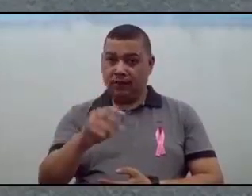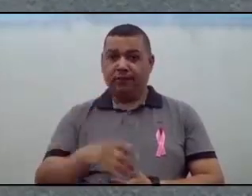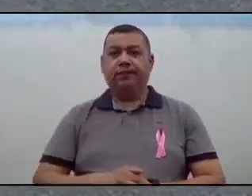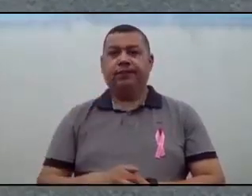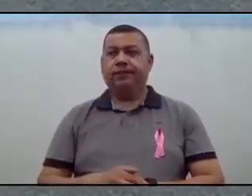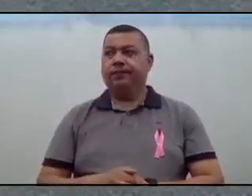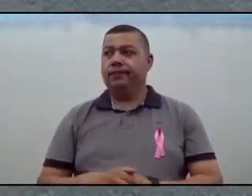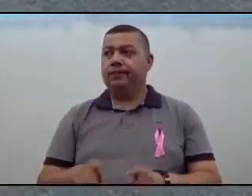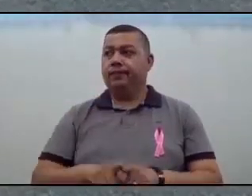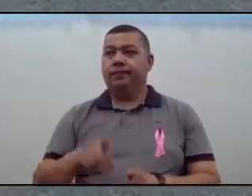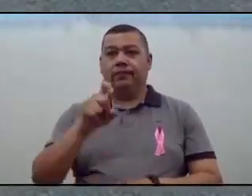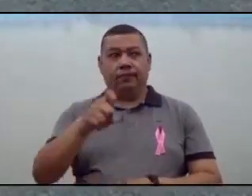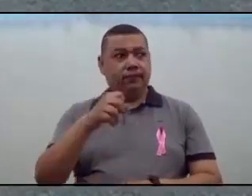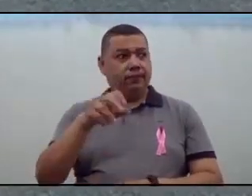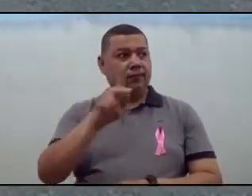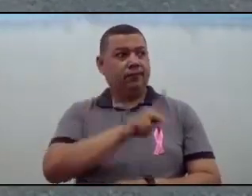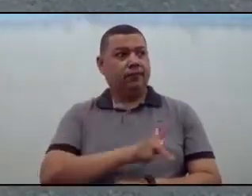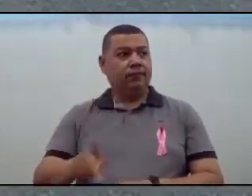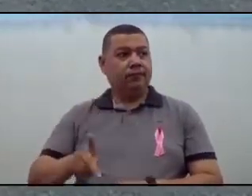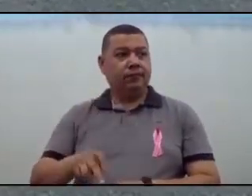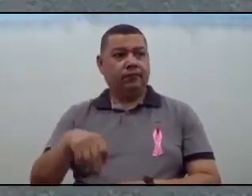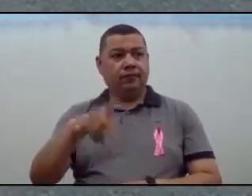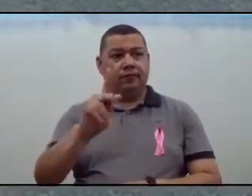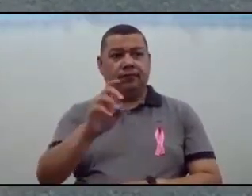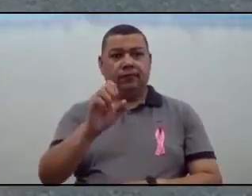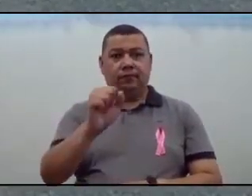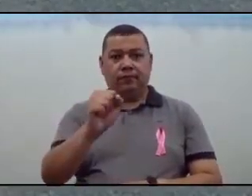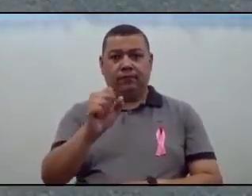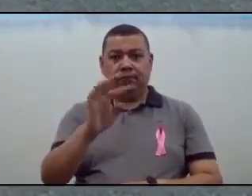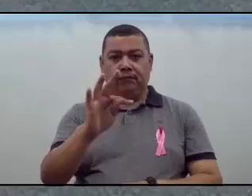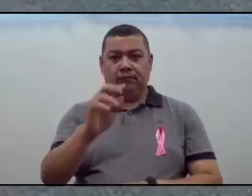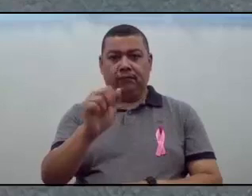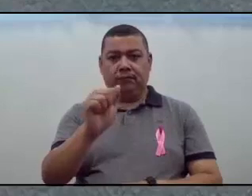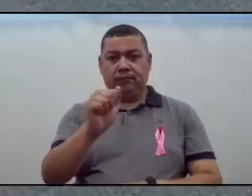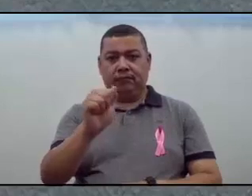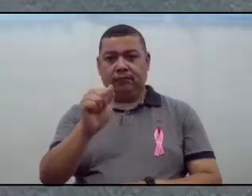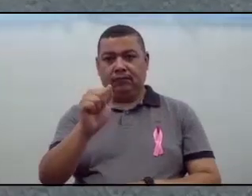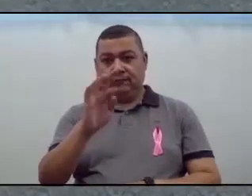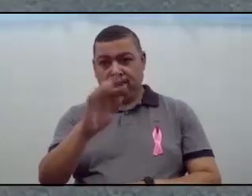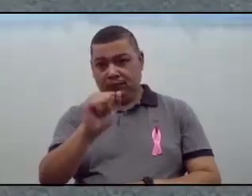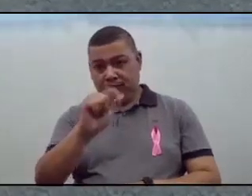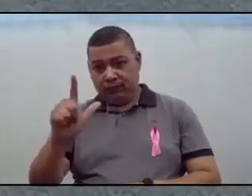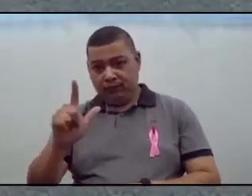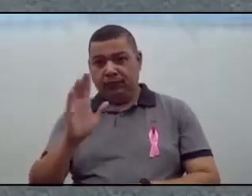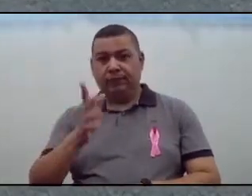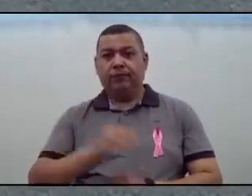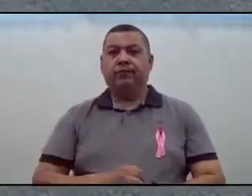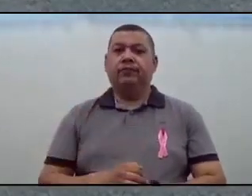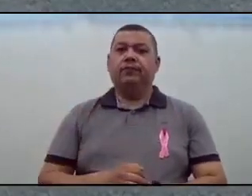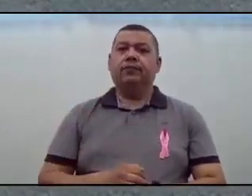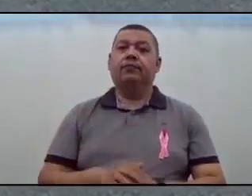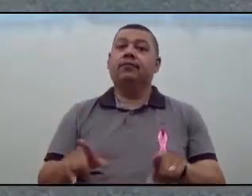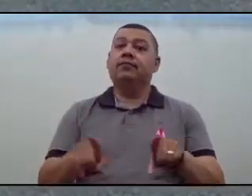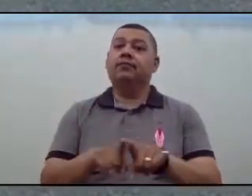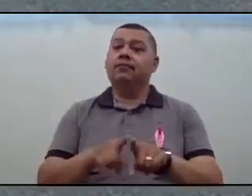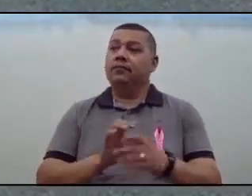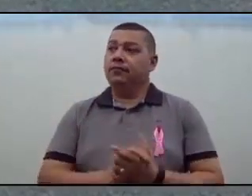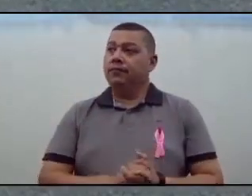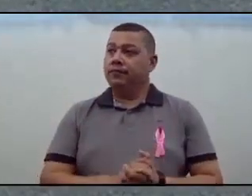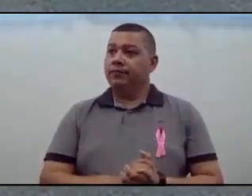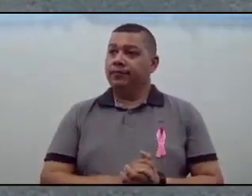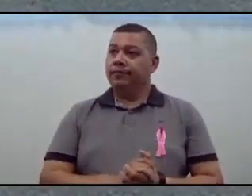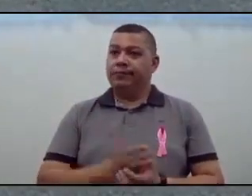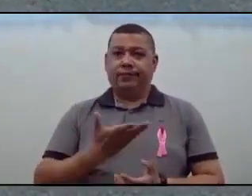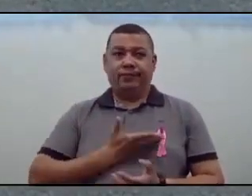nosso ex-presidente da casa, o Catatal, que esteve aqui presente, nos brindou também com sua presença. E cumprimentar aqui o nosso